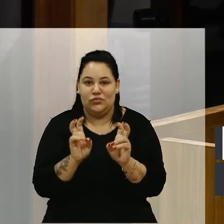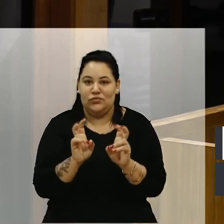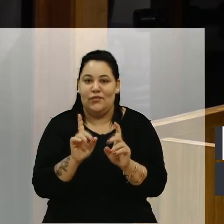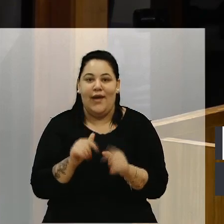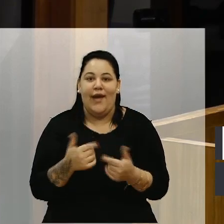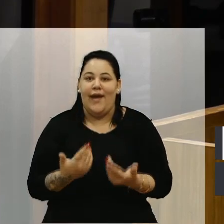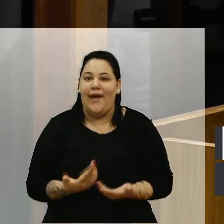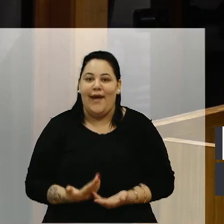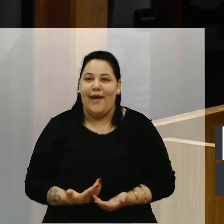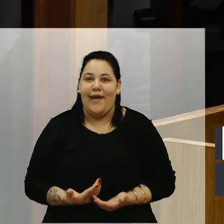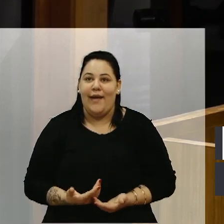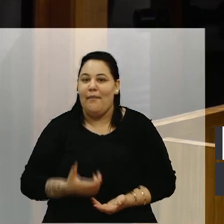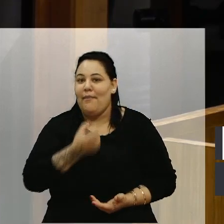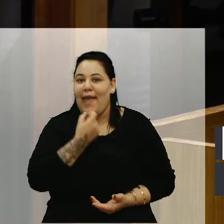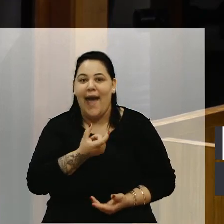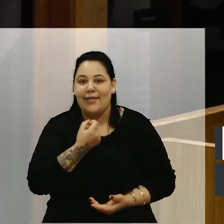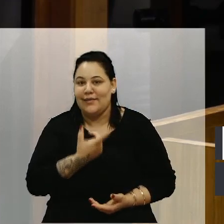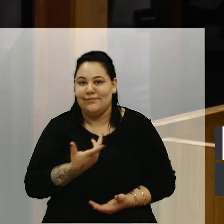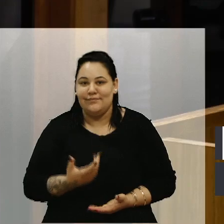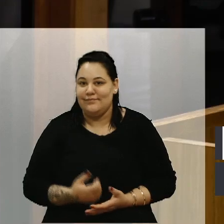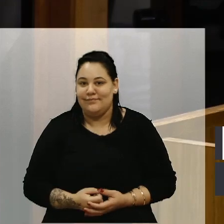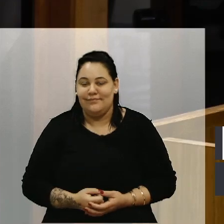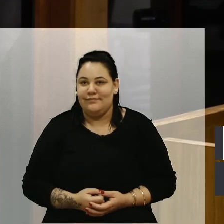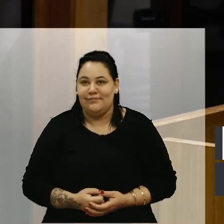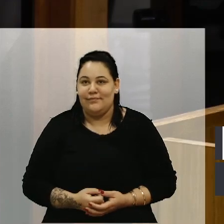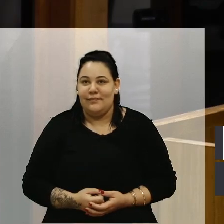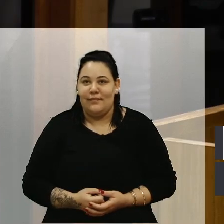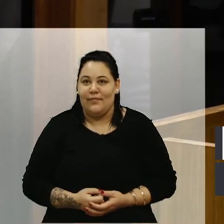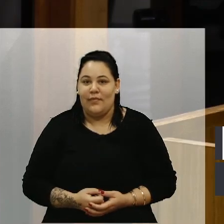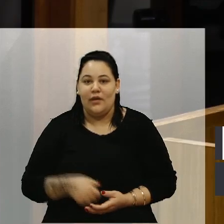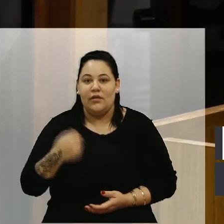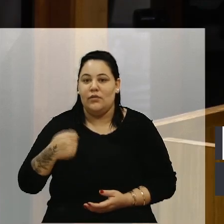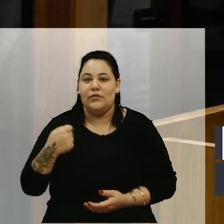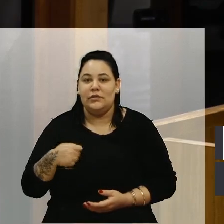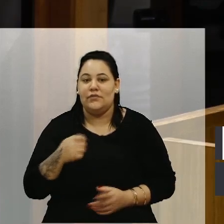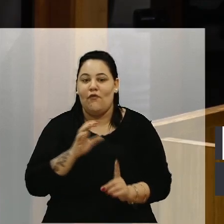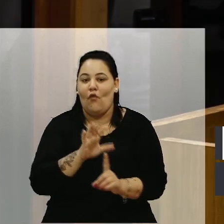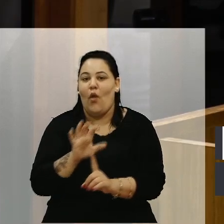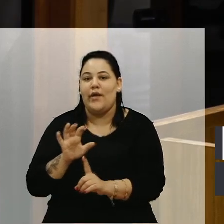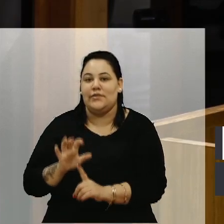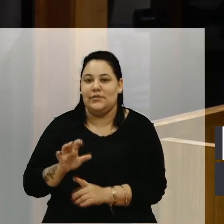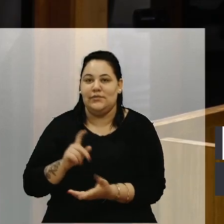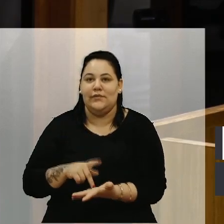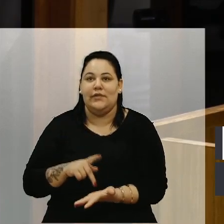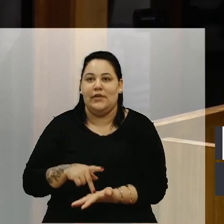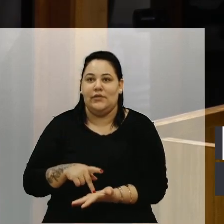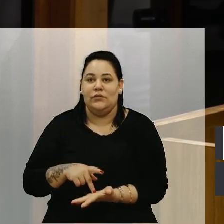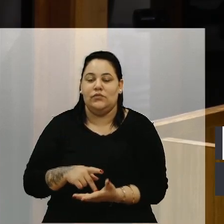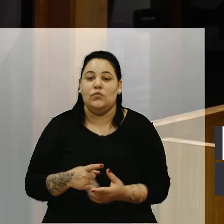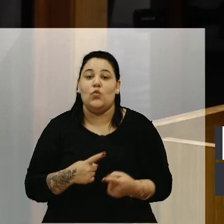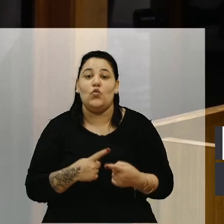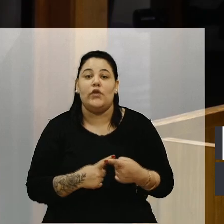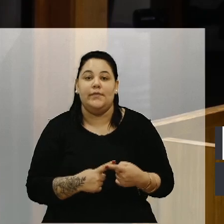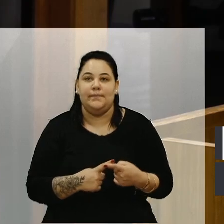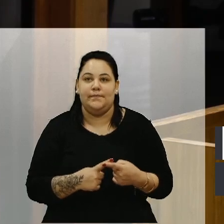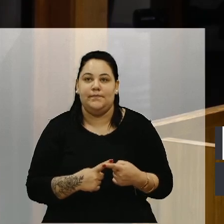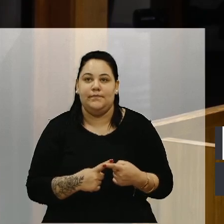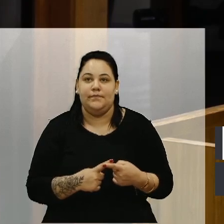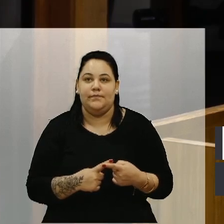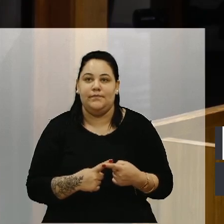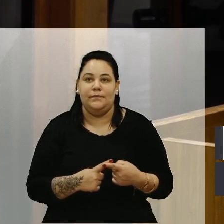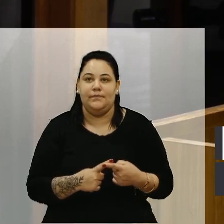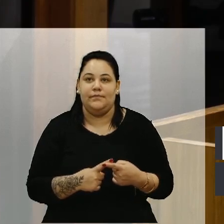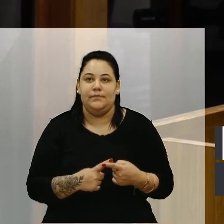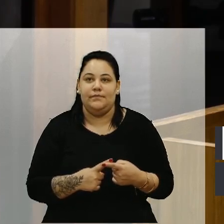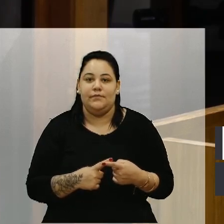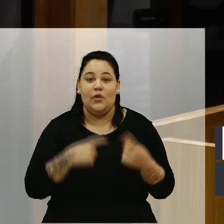motivo de piada, que não deve ser levado em consideração, pois preocupa parte